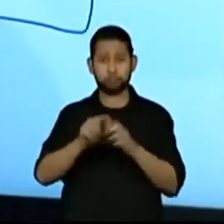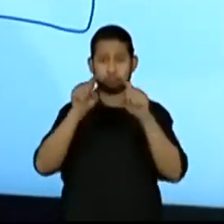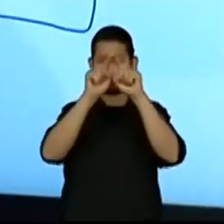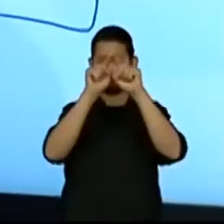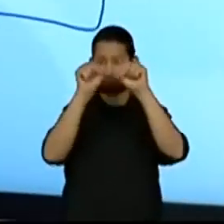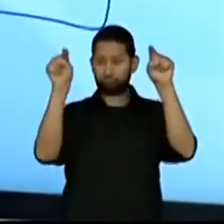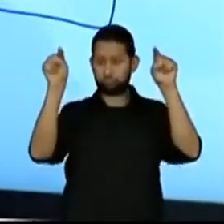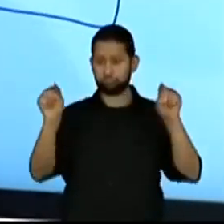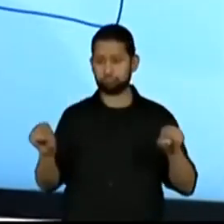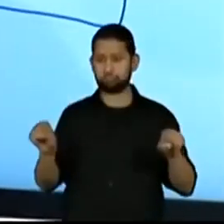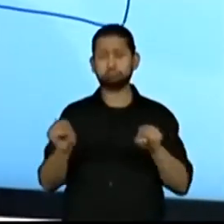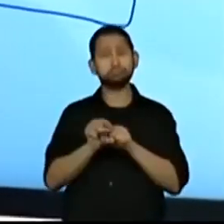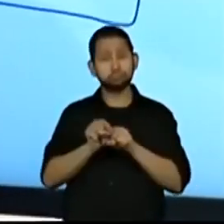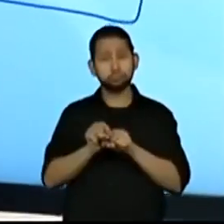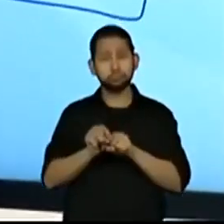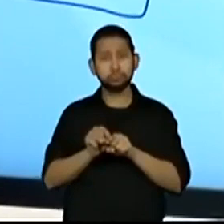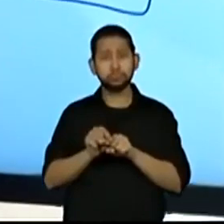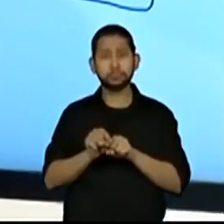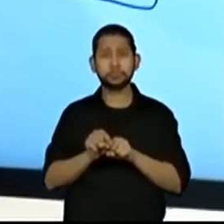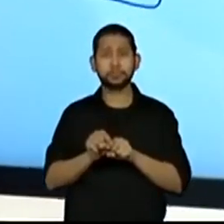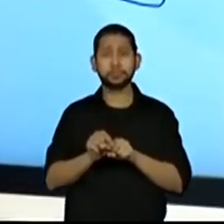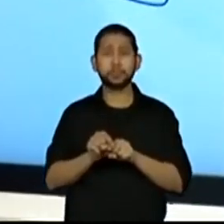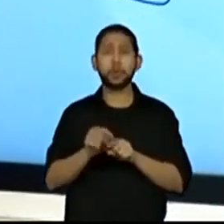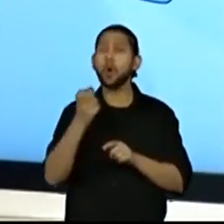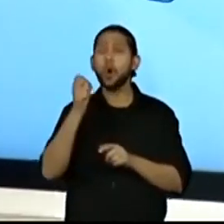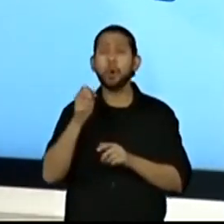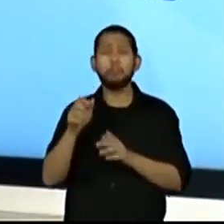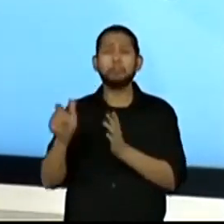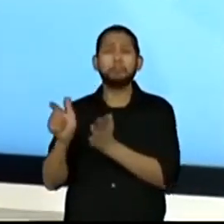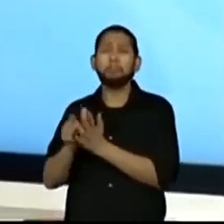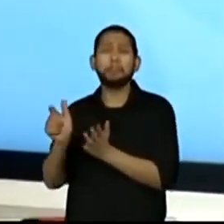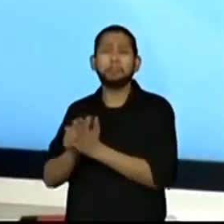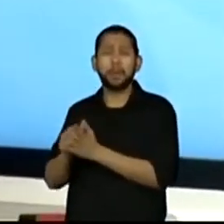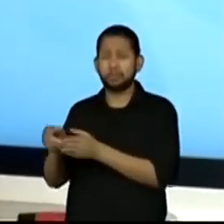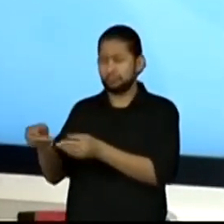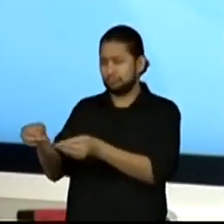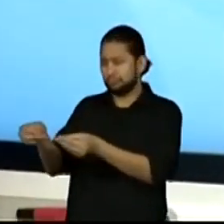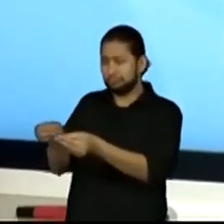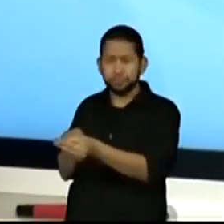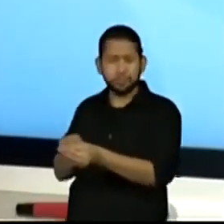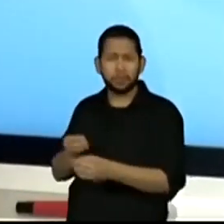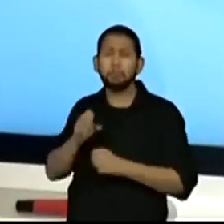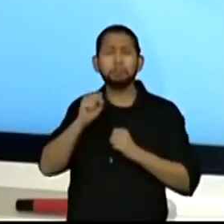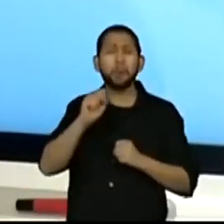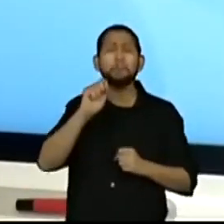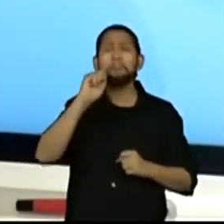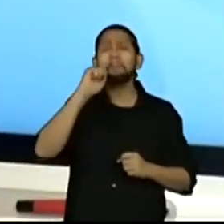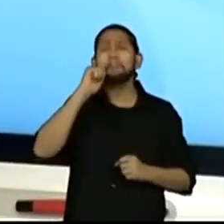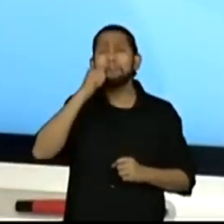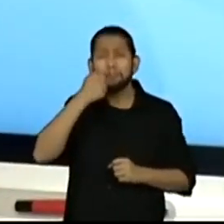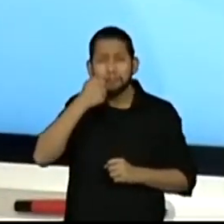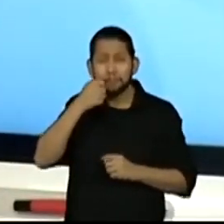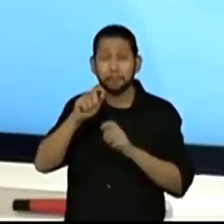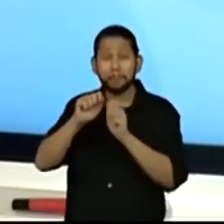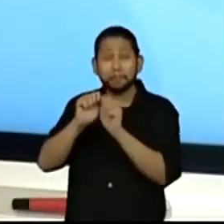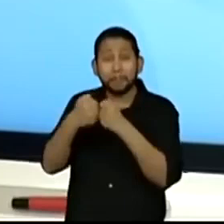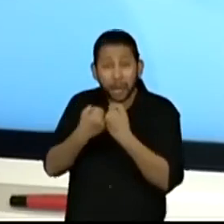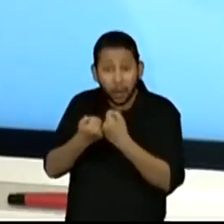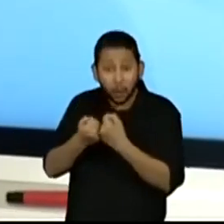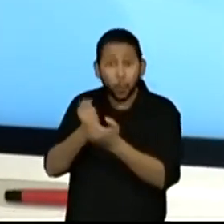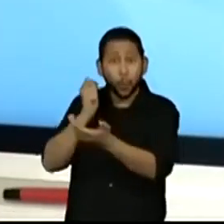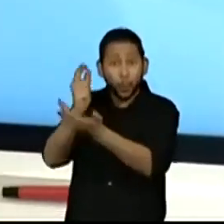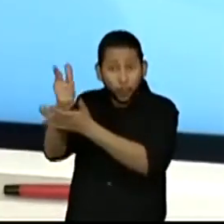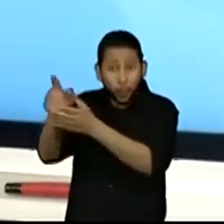ou simplesmente um pedaço de papel pardo do saquinho de pão francês que eu compro lá no